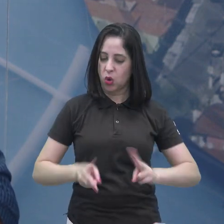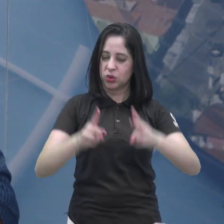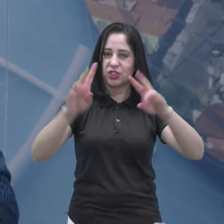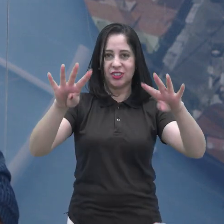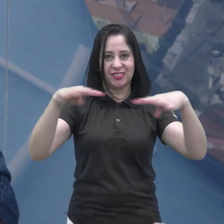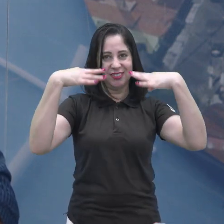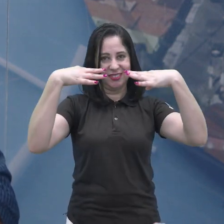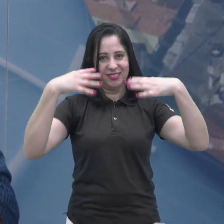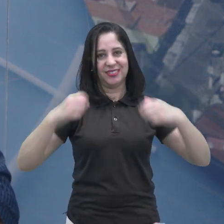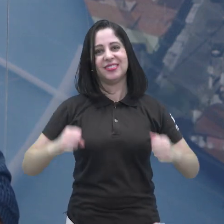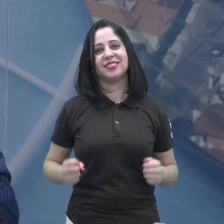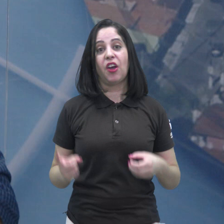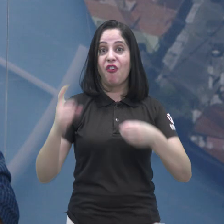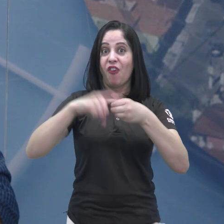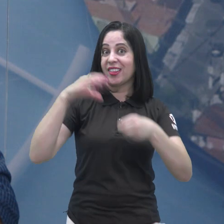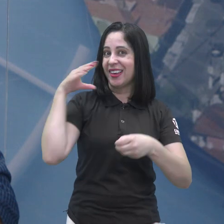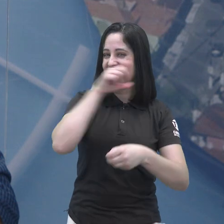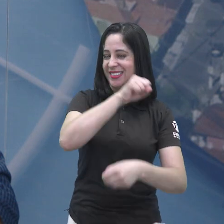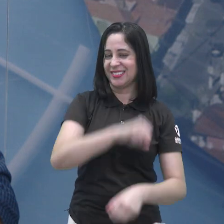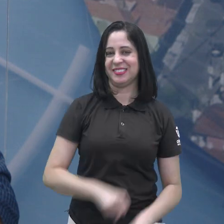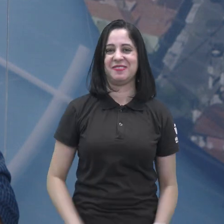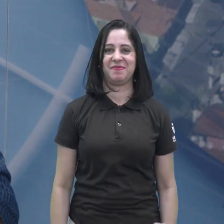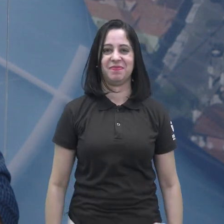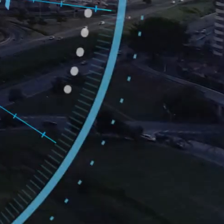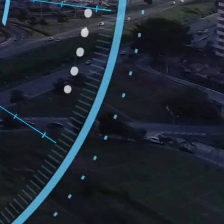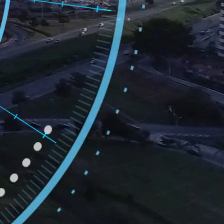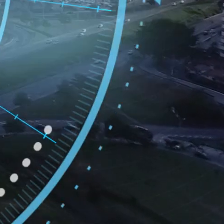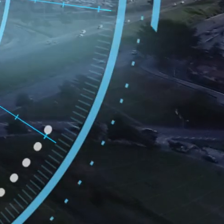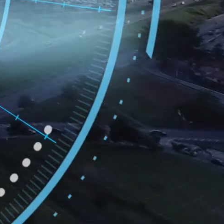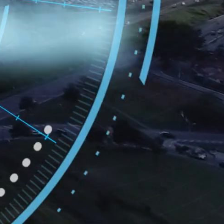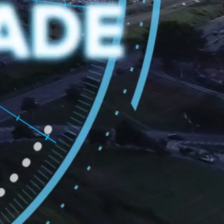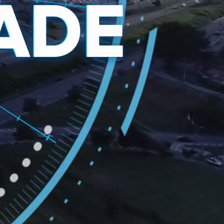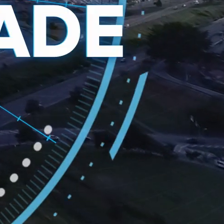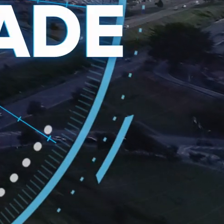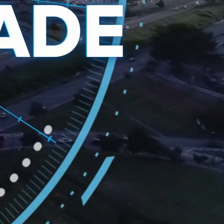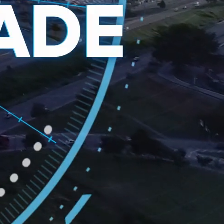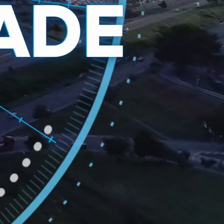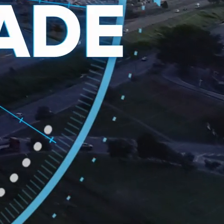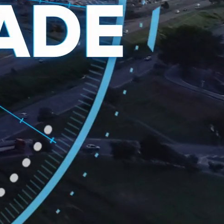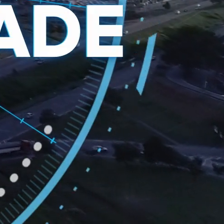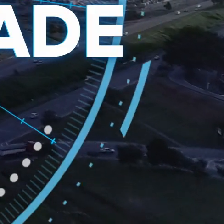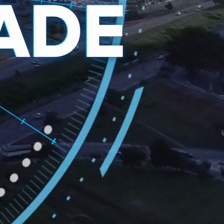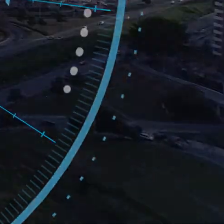Fique com a gente, o Diálogos da Cidade volta já.